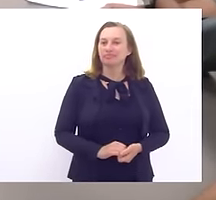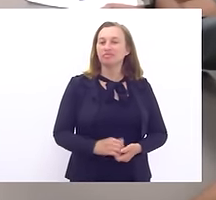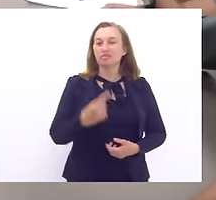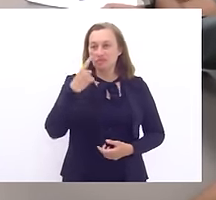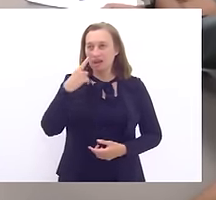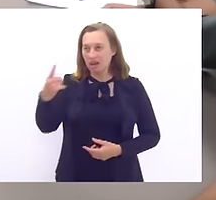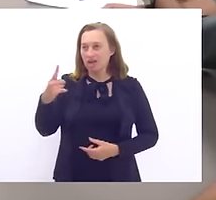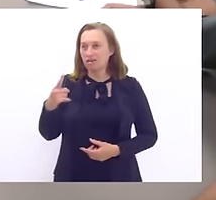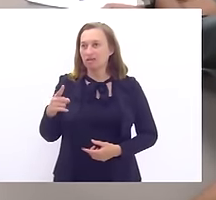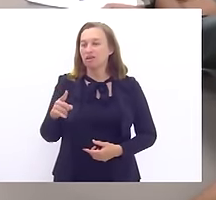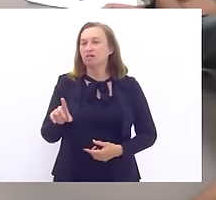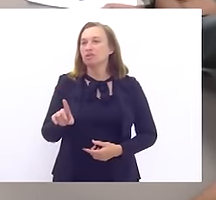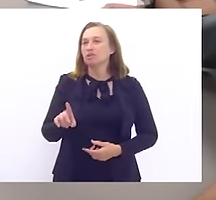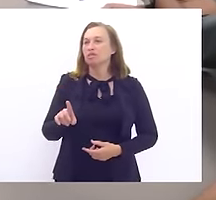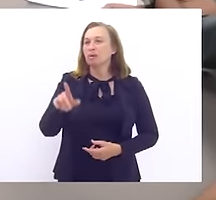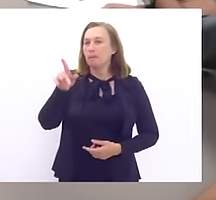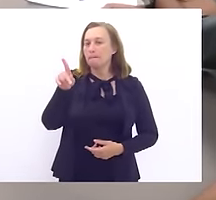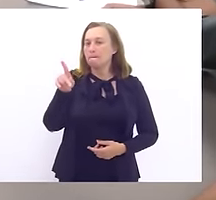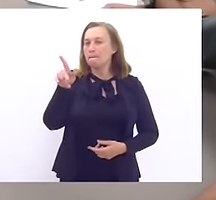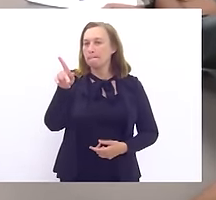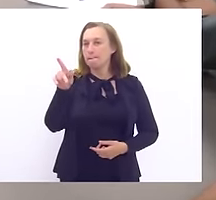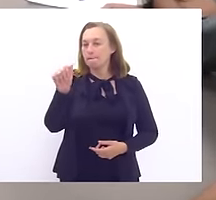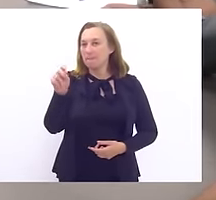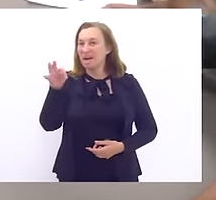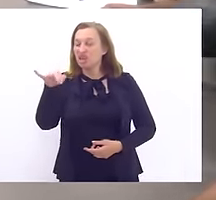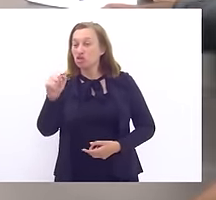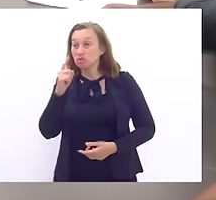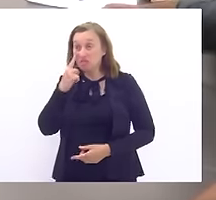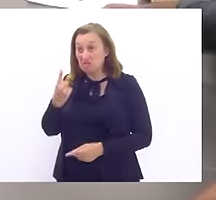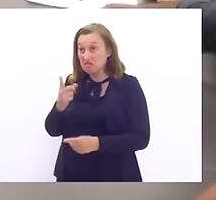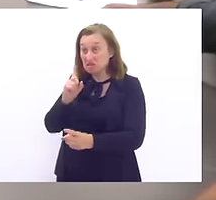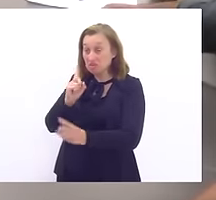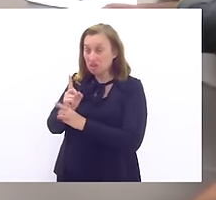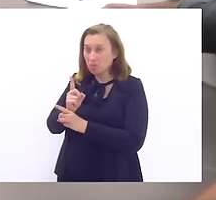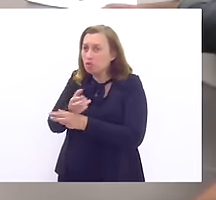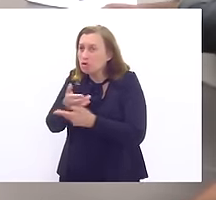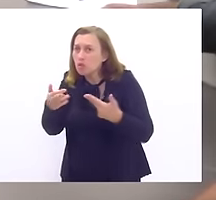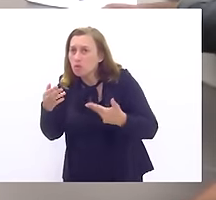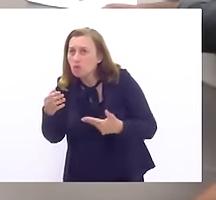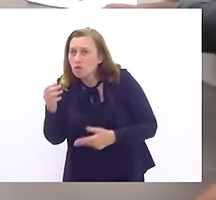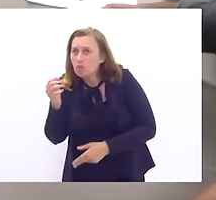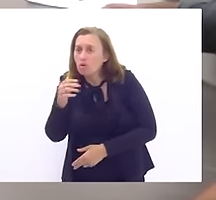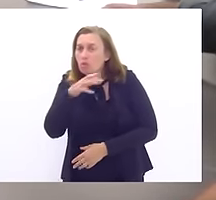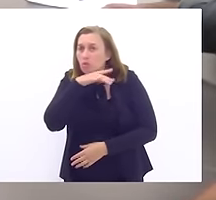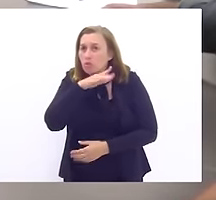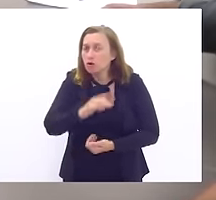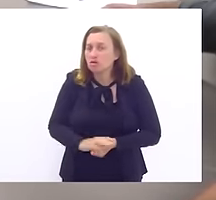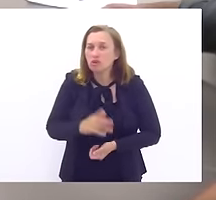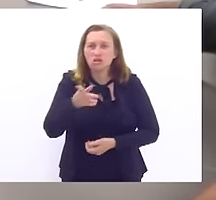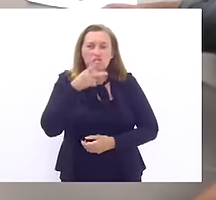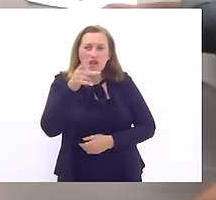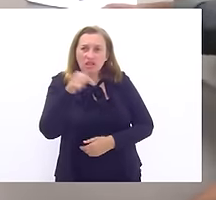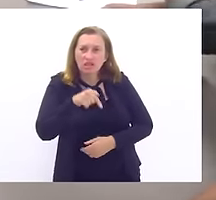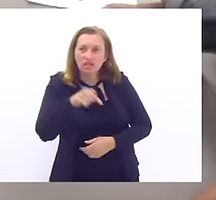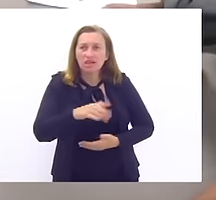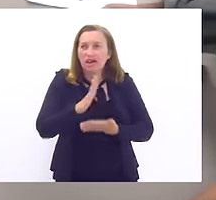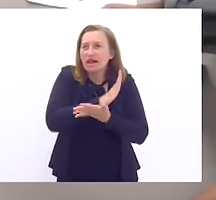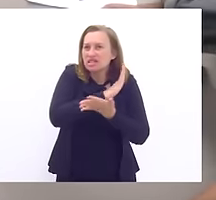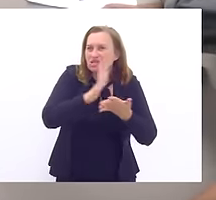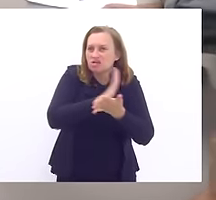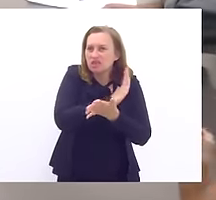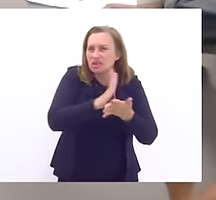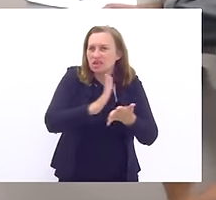depósito depósito vai porque vocês vão encontrar coisas absurdas o que nós estamos mencionando aqui muitas vezes